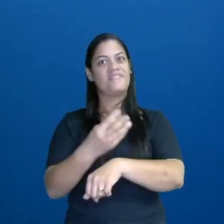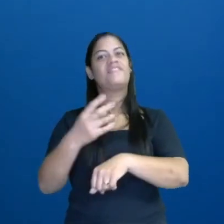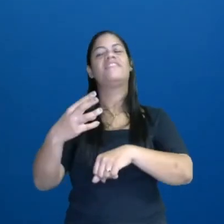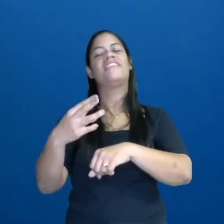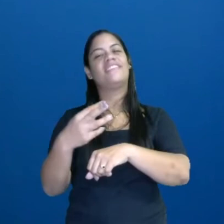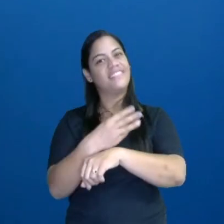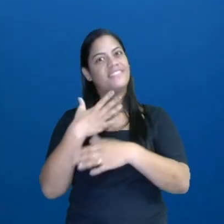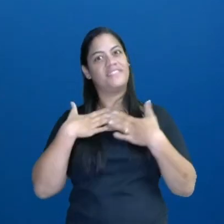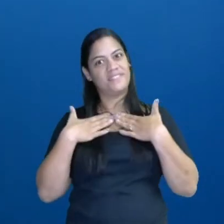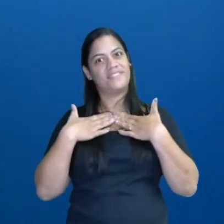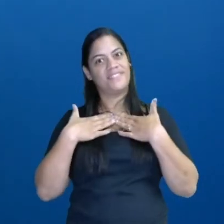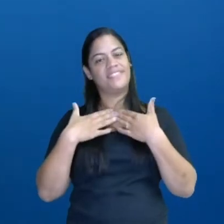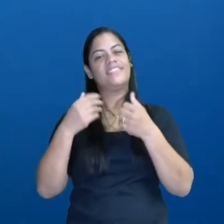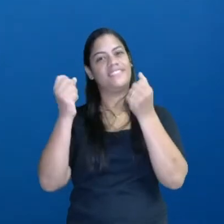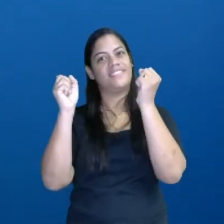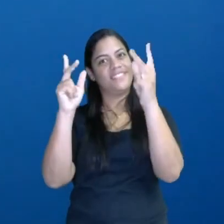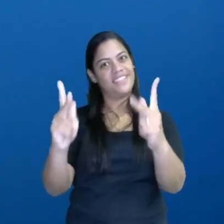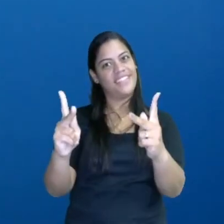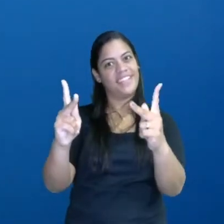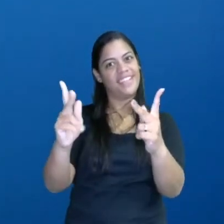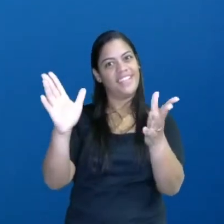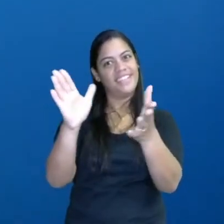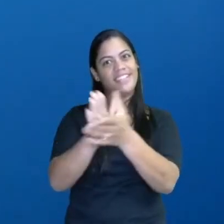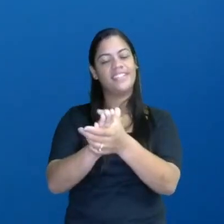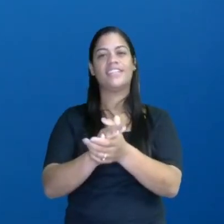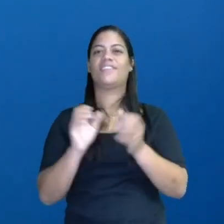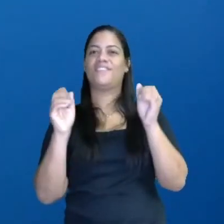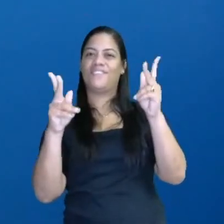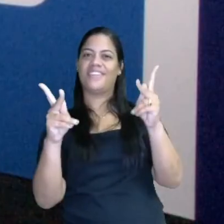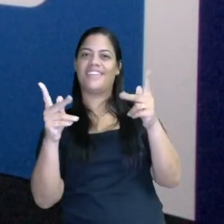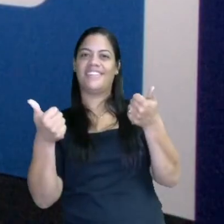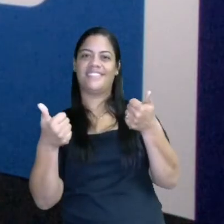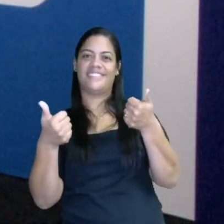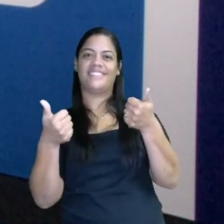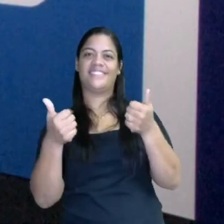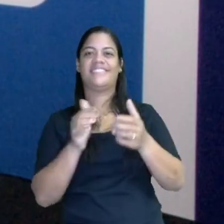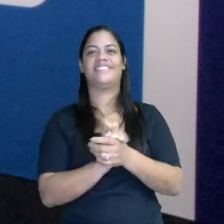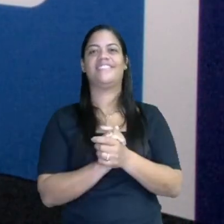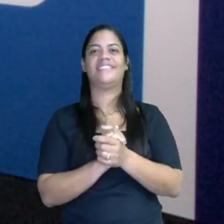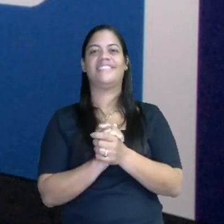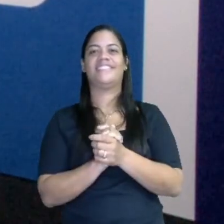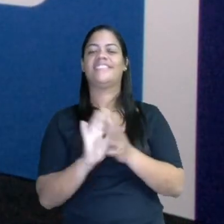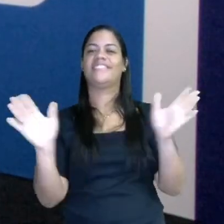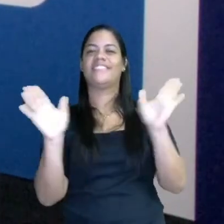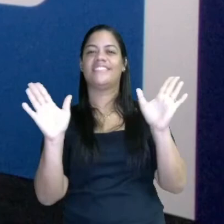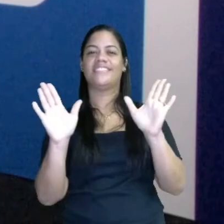tá? Não esquece, ok? Ok, turma? Então,